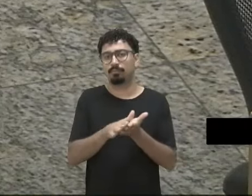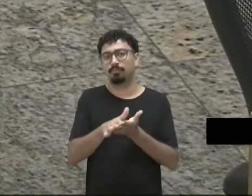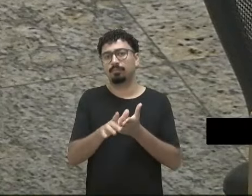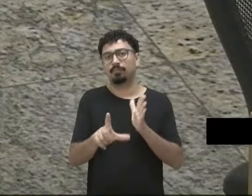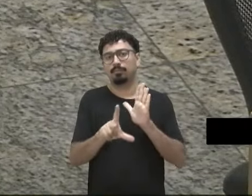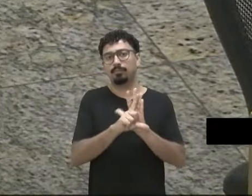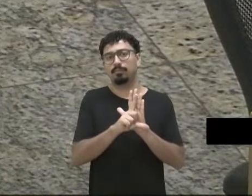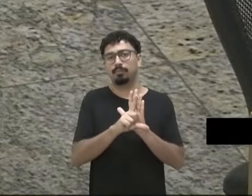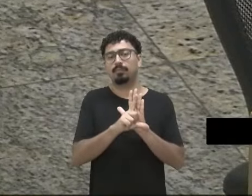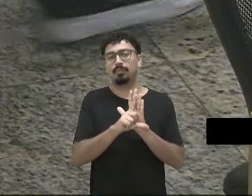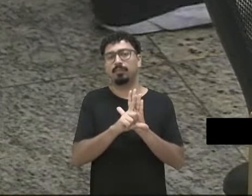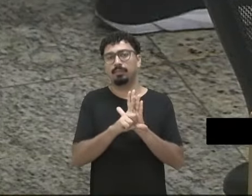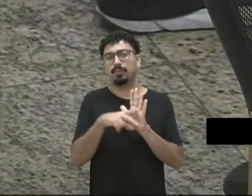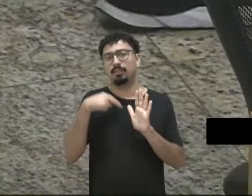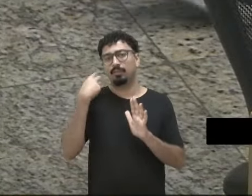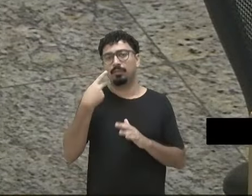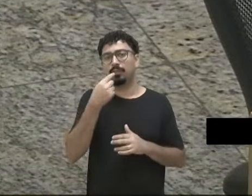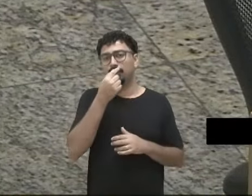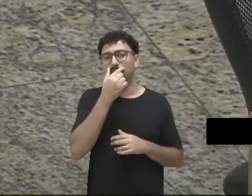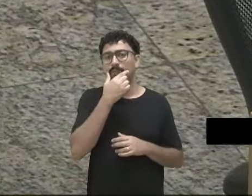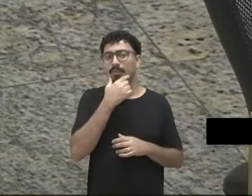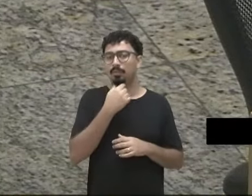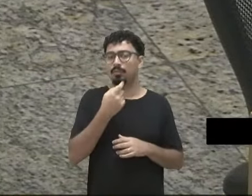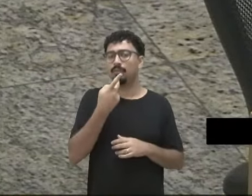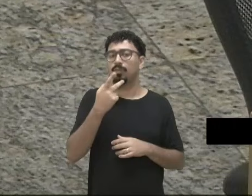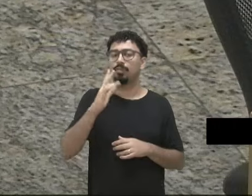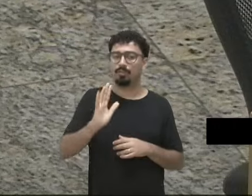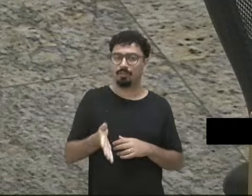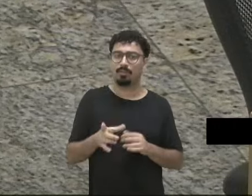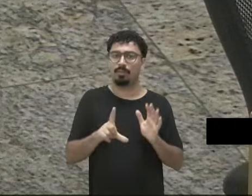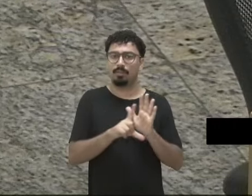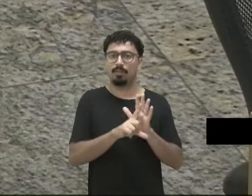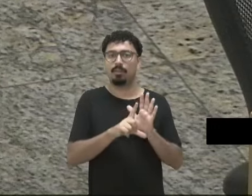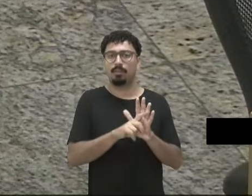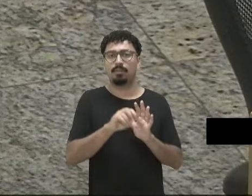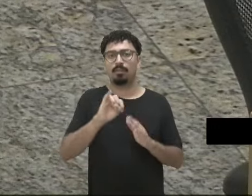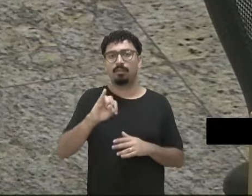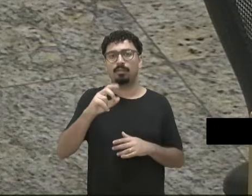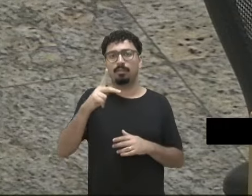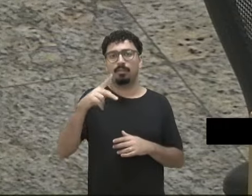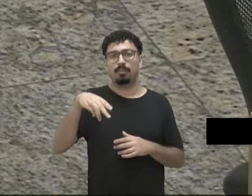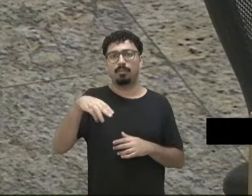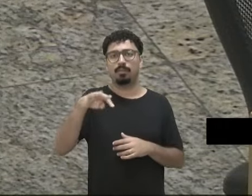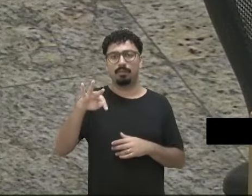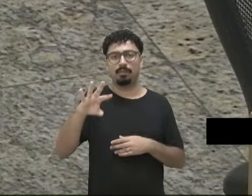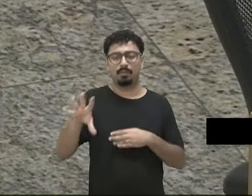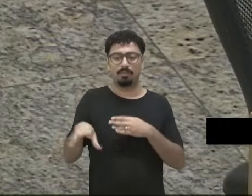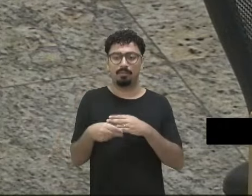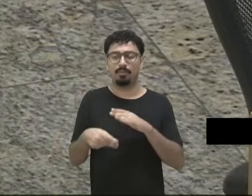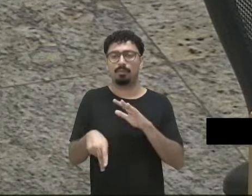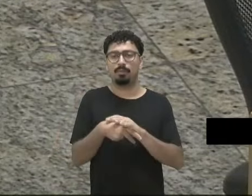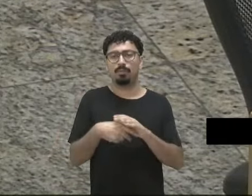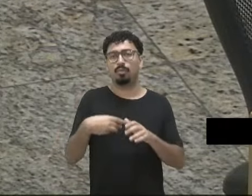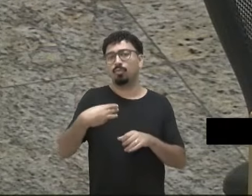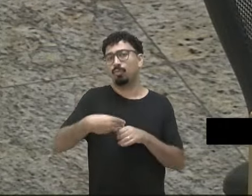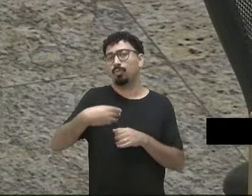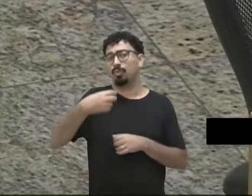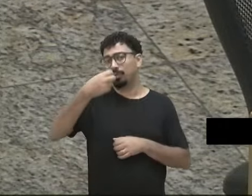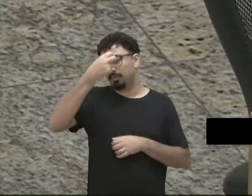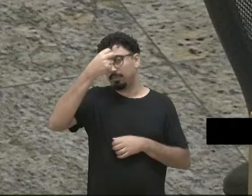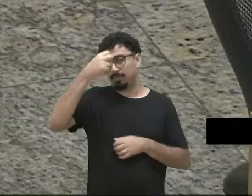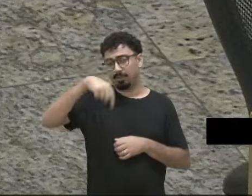vereador Serginho acabou de falar, né? Que é a lei do Instituto de Previdência Complementar do município de Taubaté,